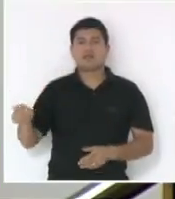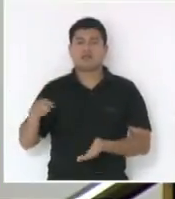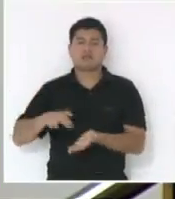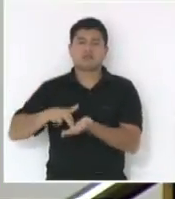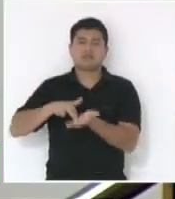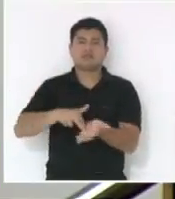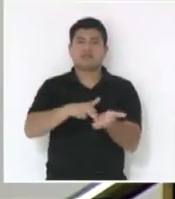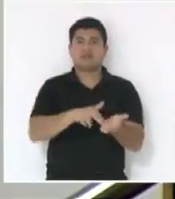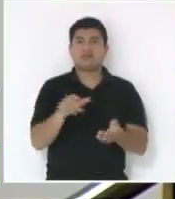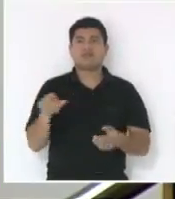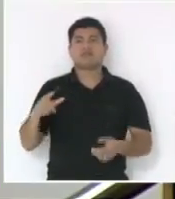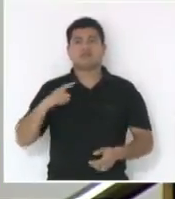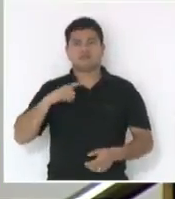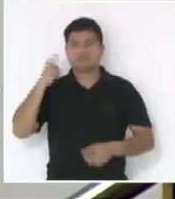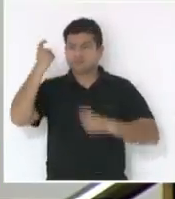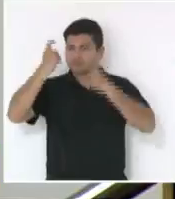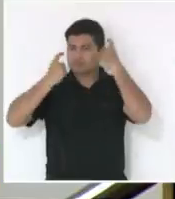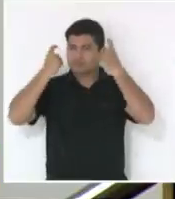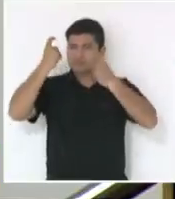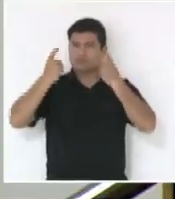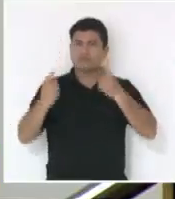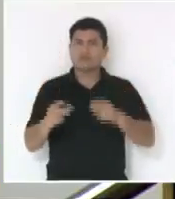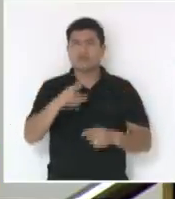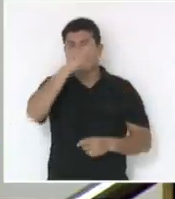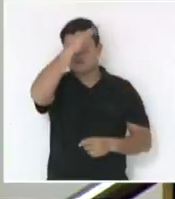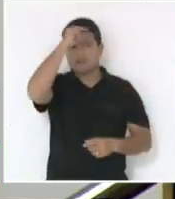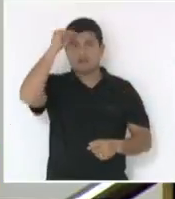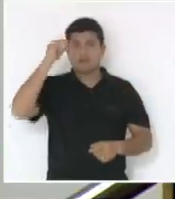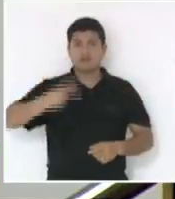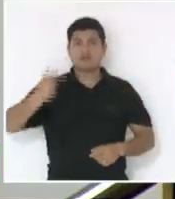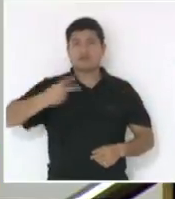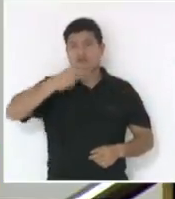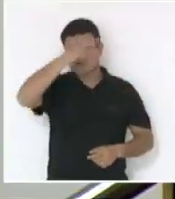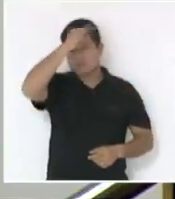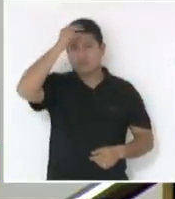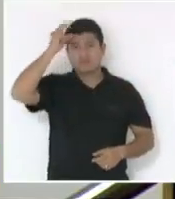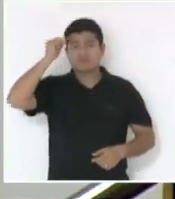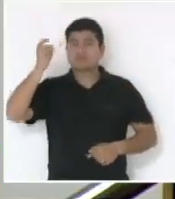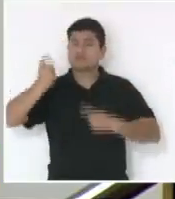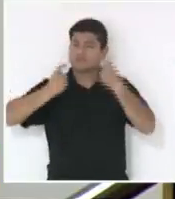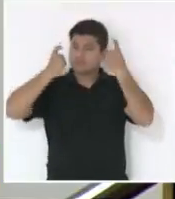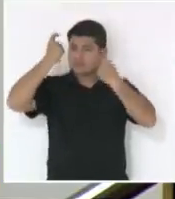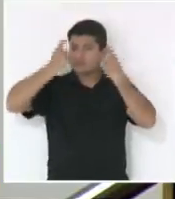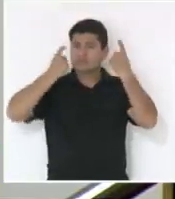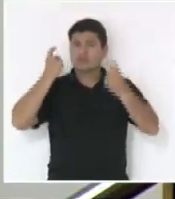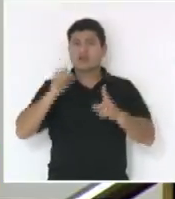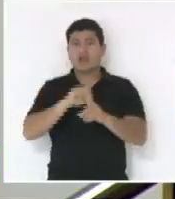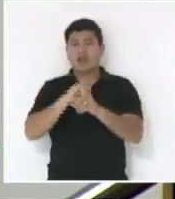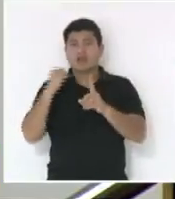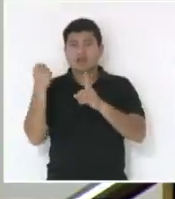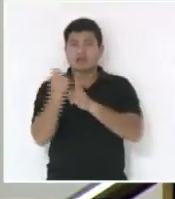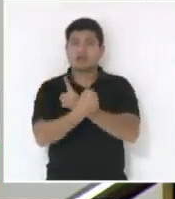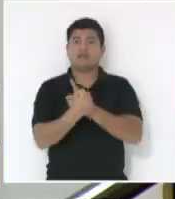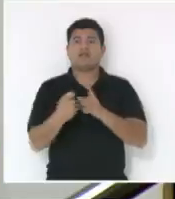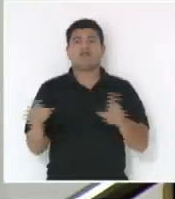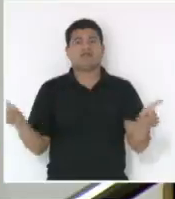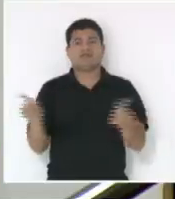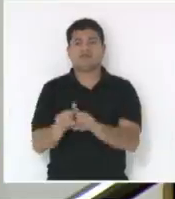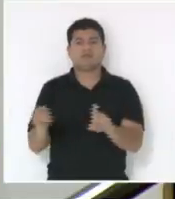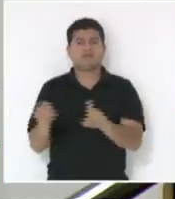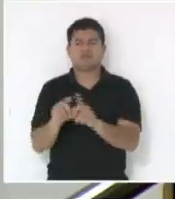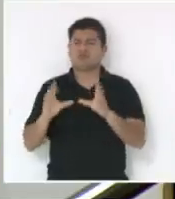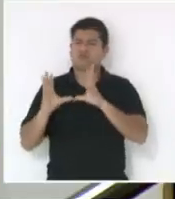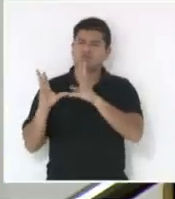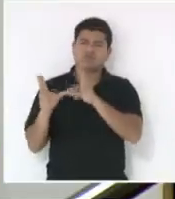estão preocupadíssimos, o prefeito preocupado, o vice-prefeito preocupado, a sociedade da Grande está preocupada. É uma